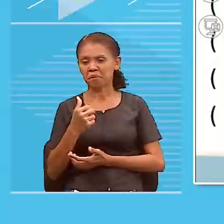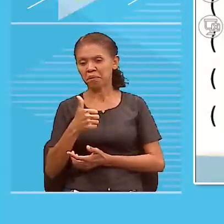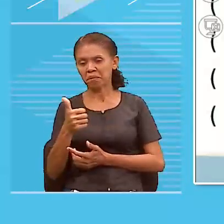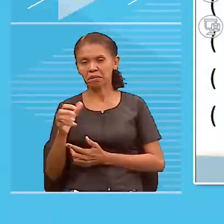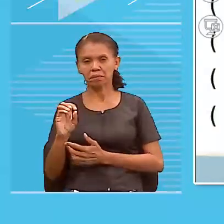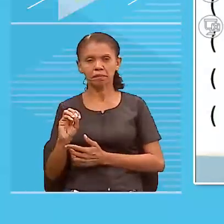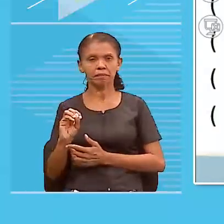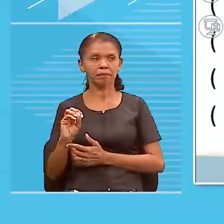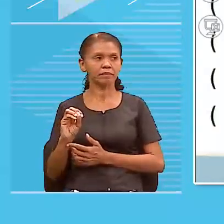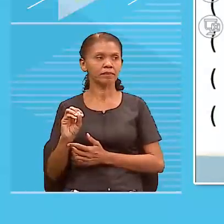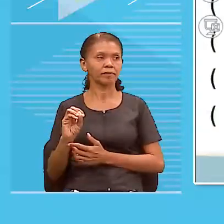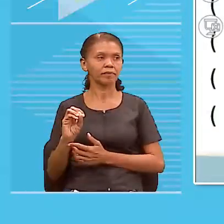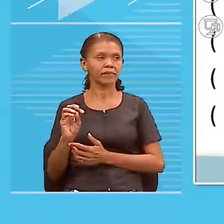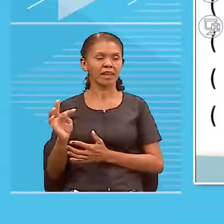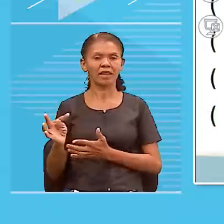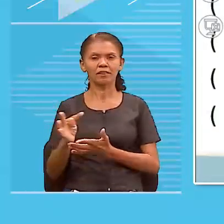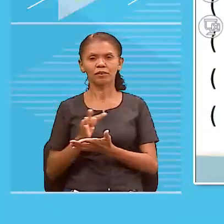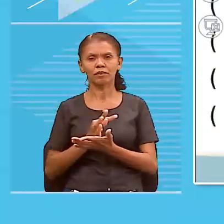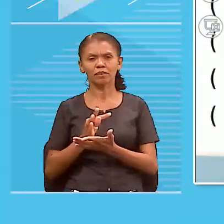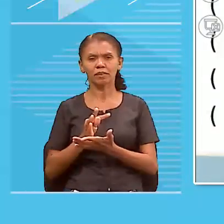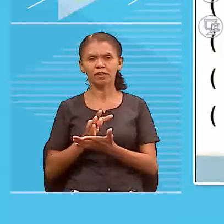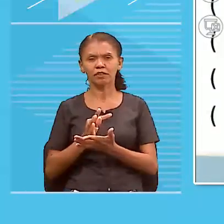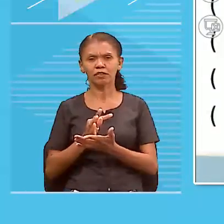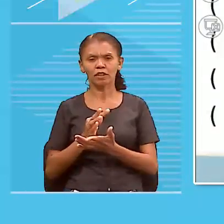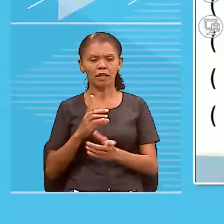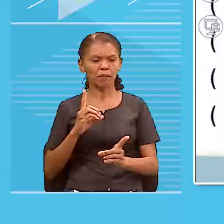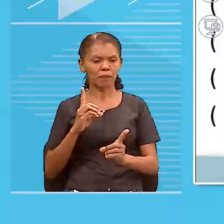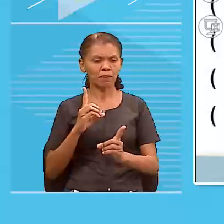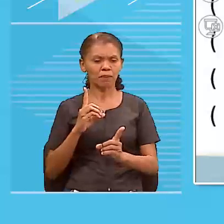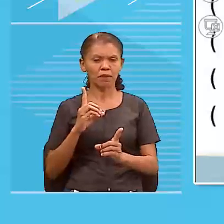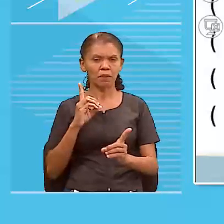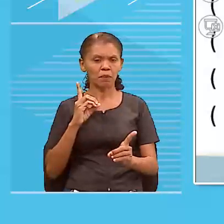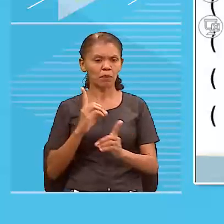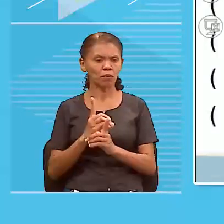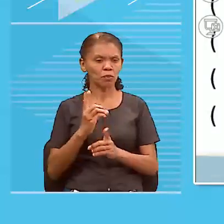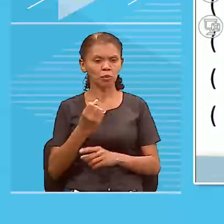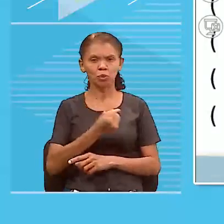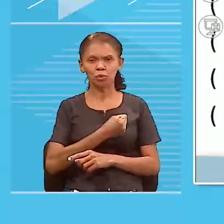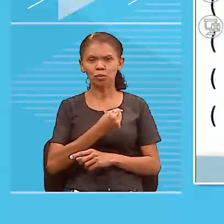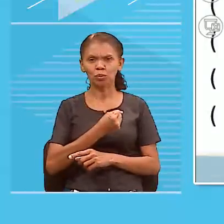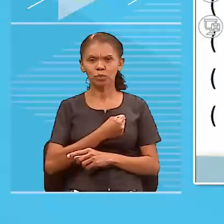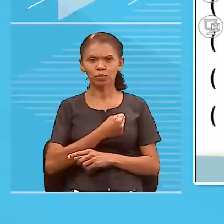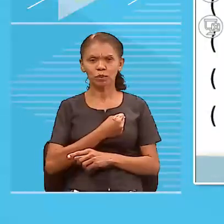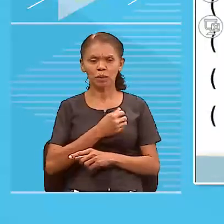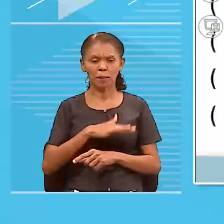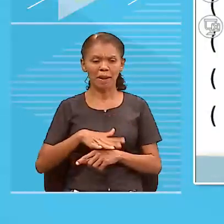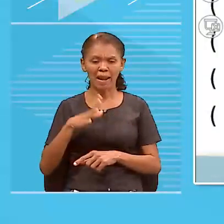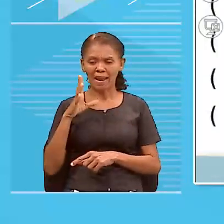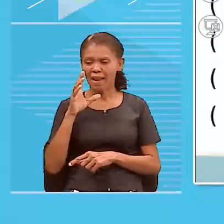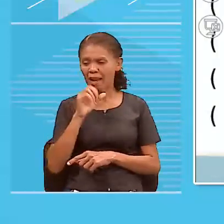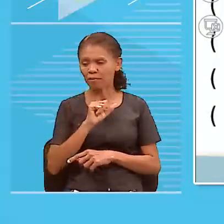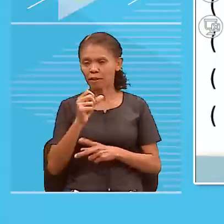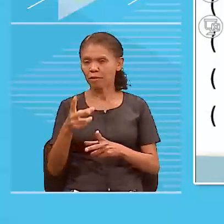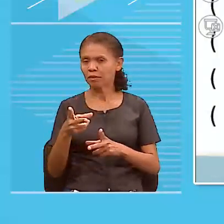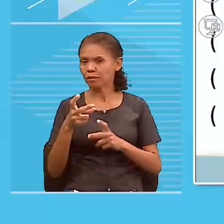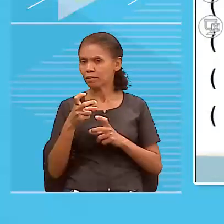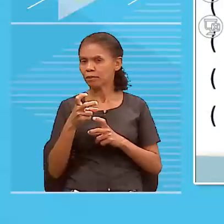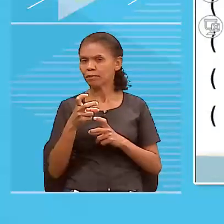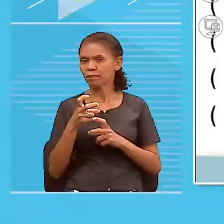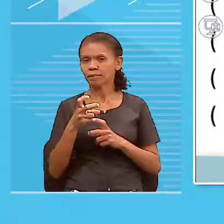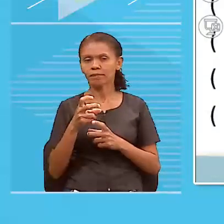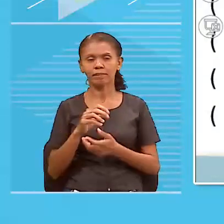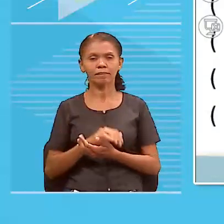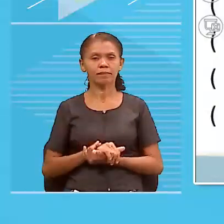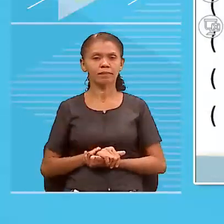lá no texto tem o número você localiza obviamente esse número bem mais rápido né E aí aonde